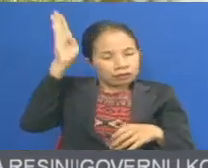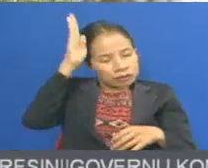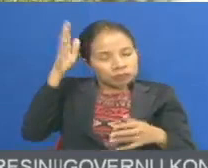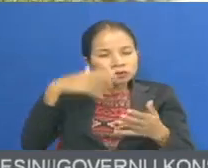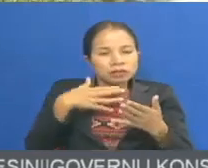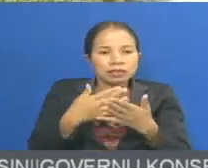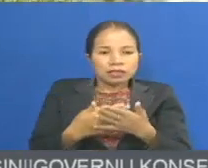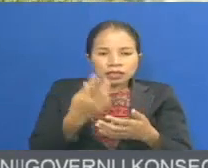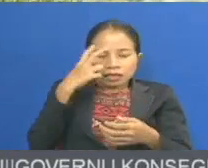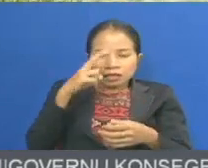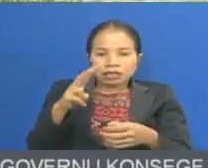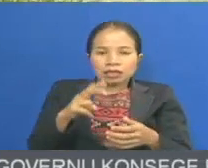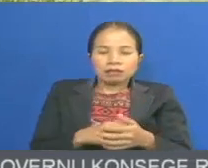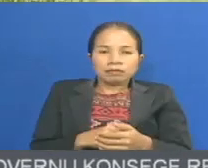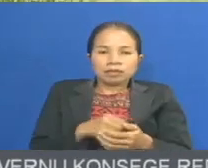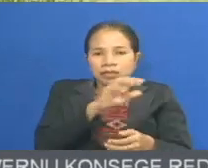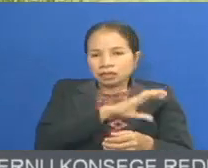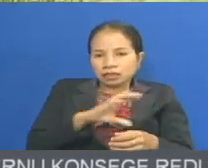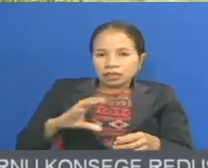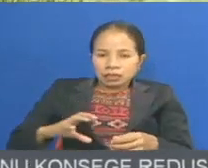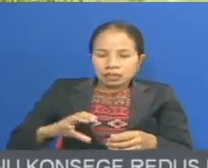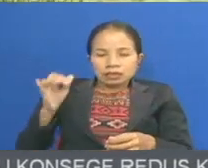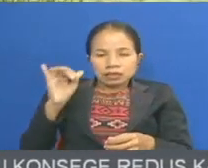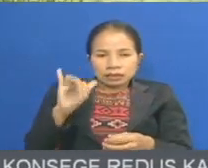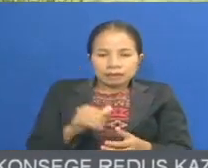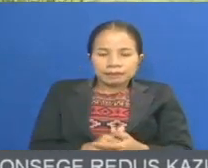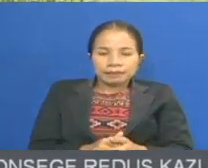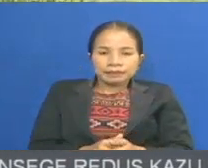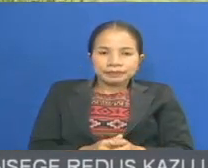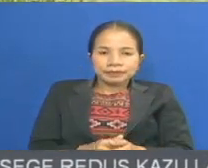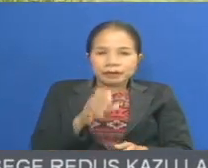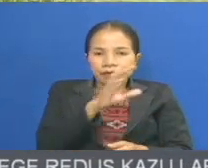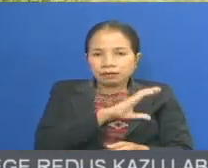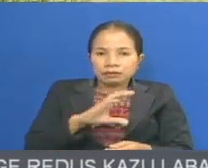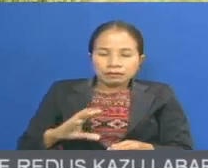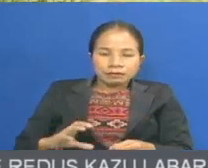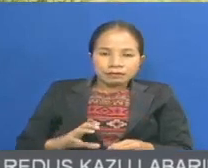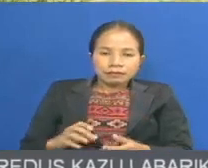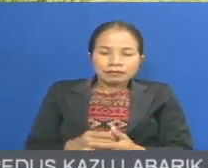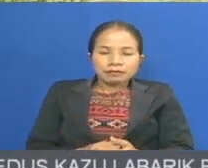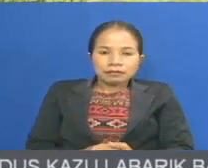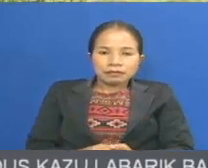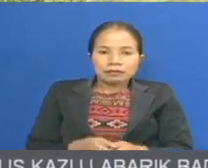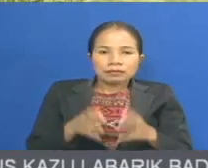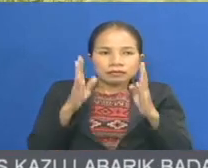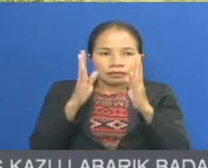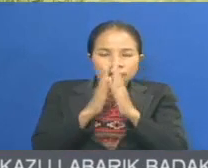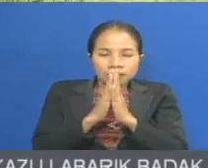bebida também, tambar a minha bebida. Durante o Sarani Balcão de Roma, reza para